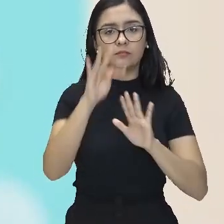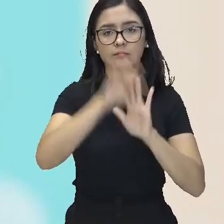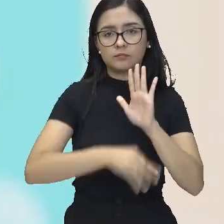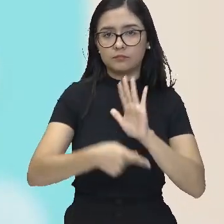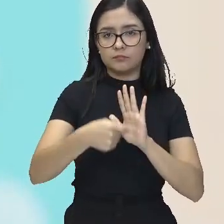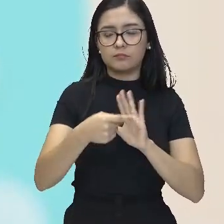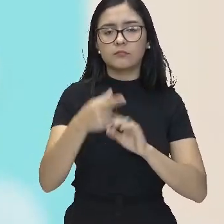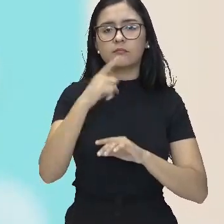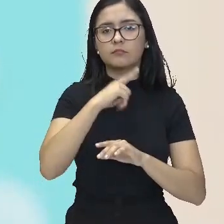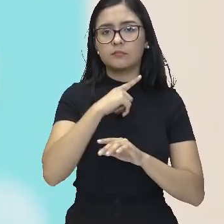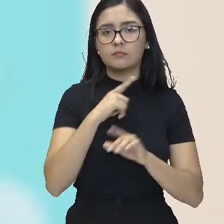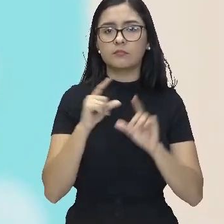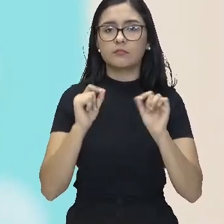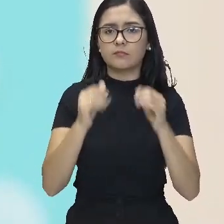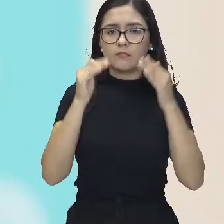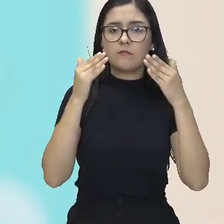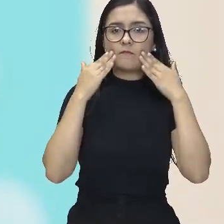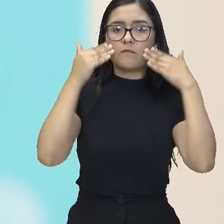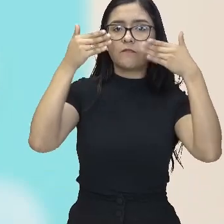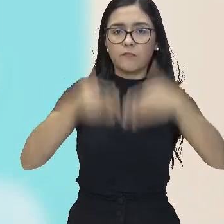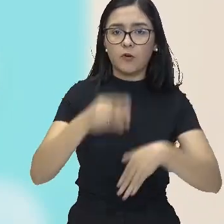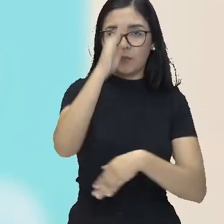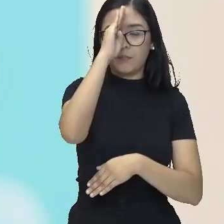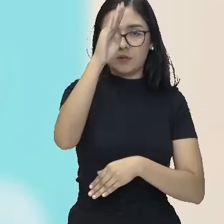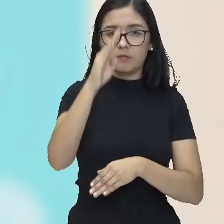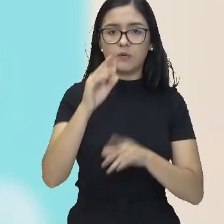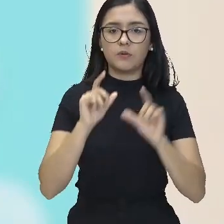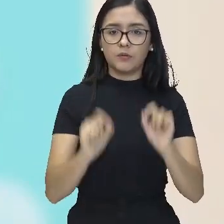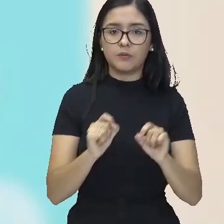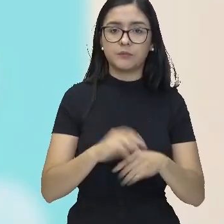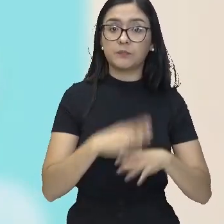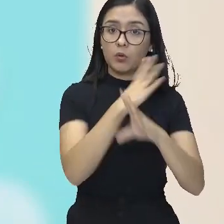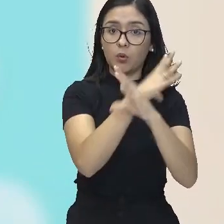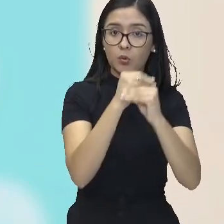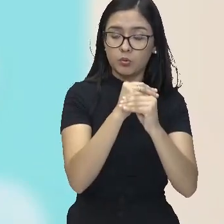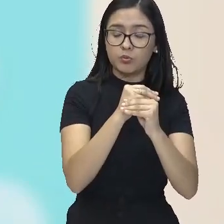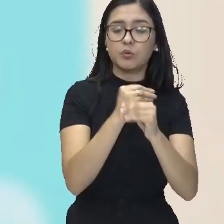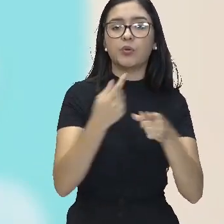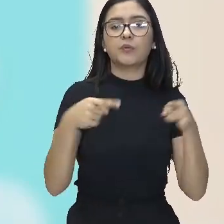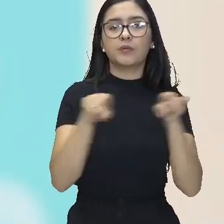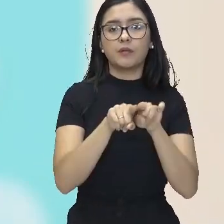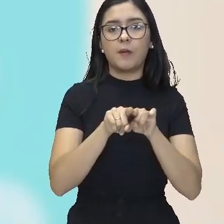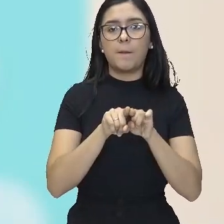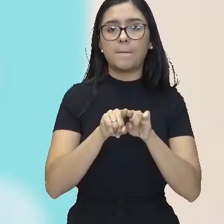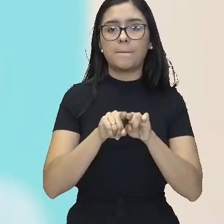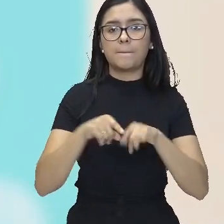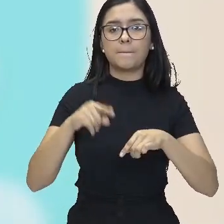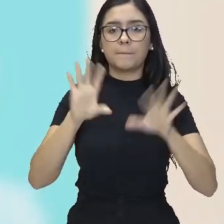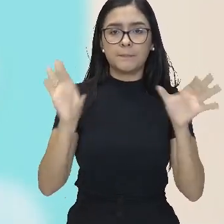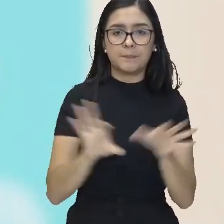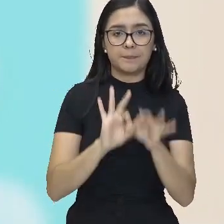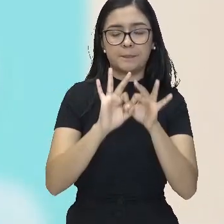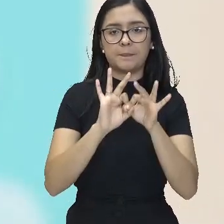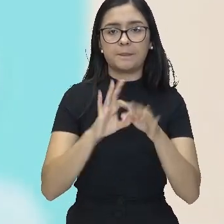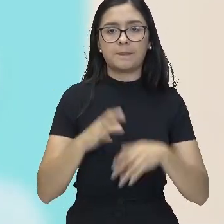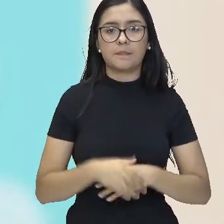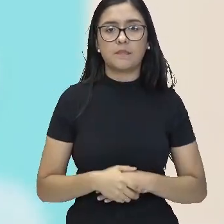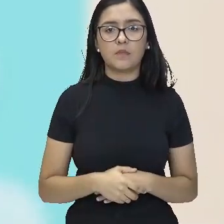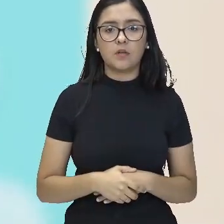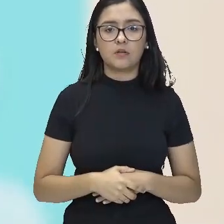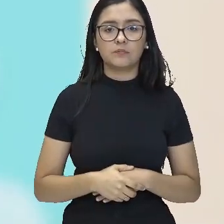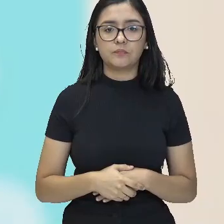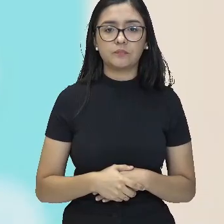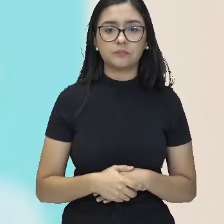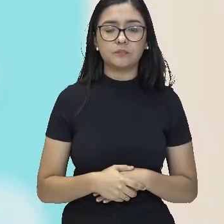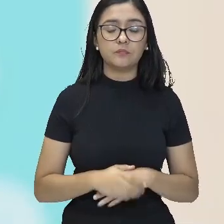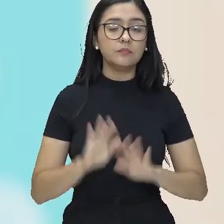né, tem predominância em conjunções subordinativas. Agora a gente